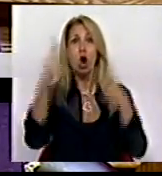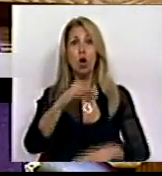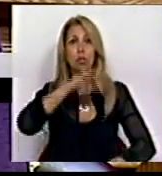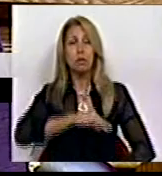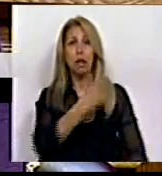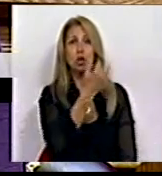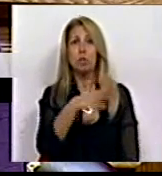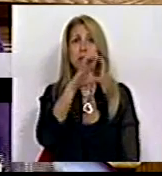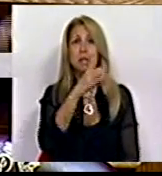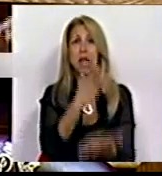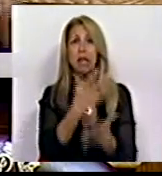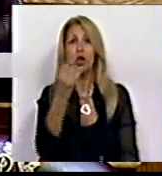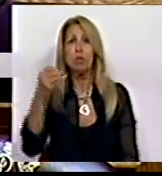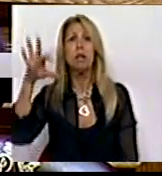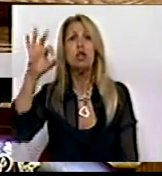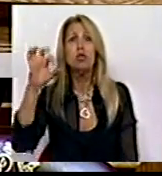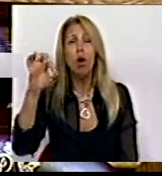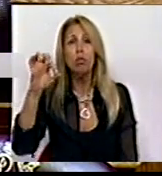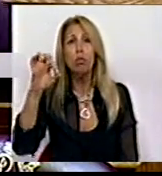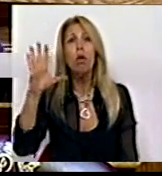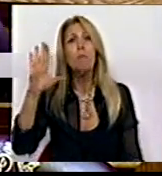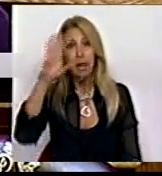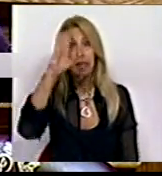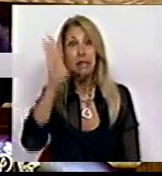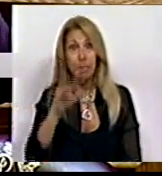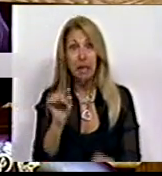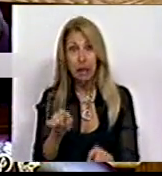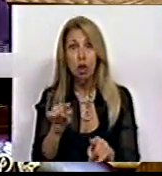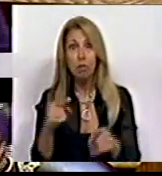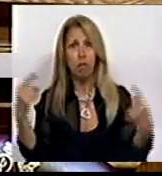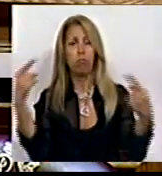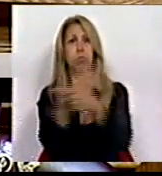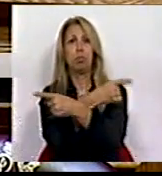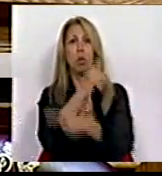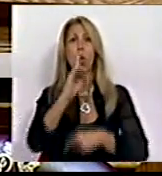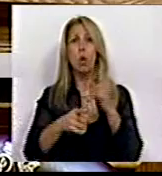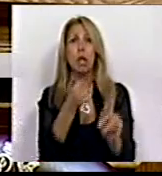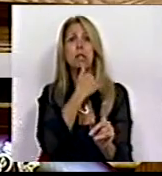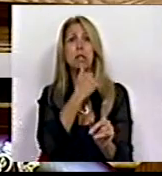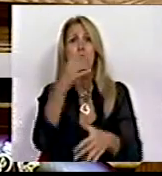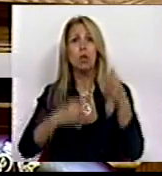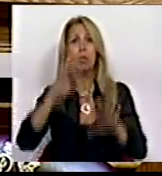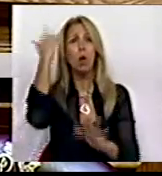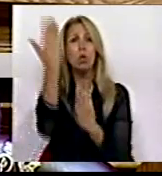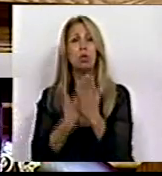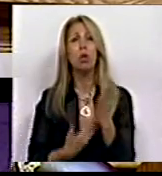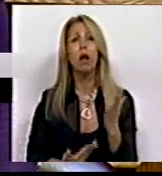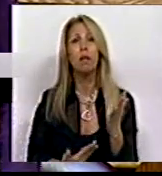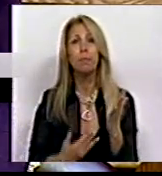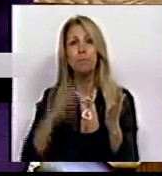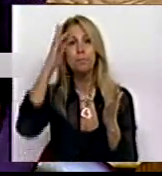2016 a 2018, sabendo que, mesmo assim, isto contraria aquela que é a decisão do Tribunal Constitucional.